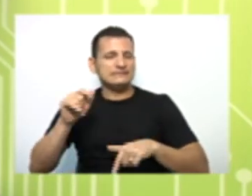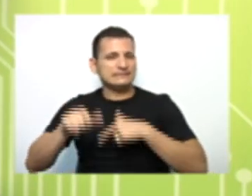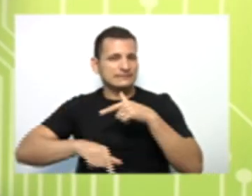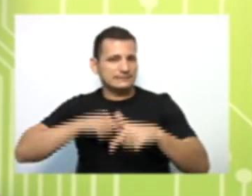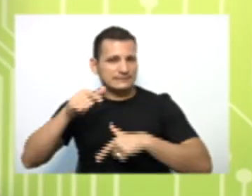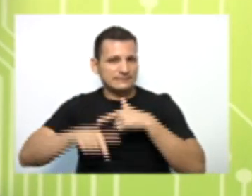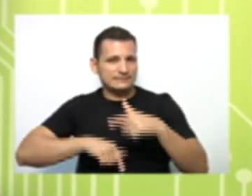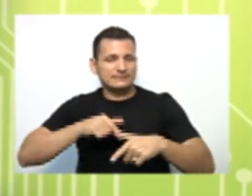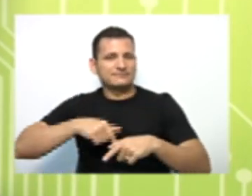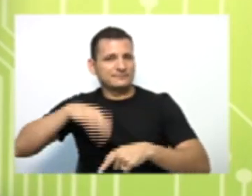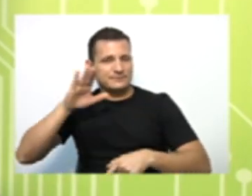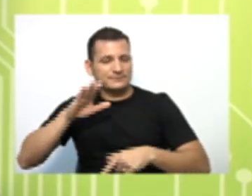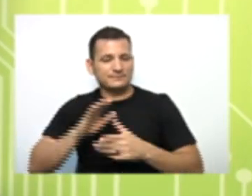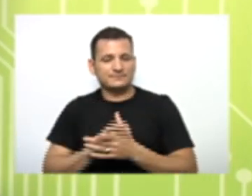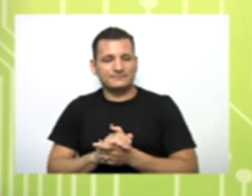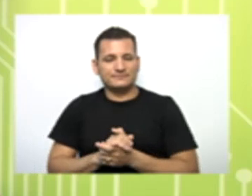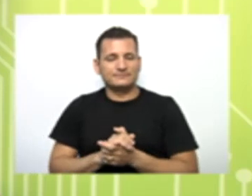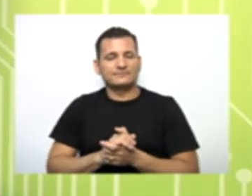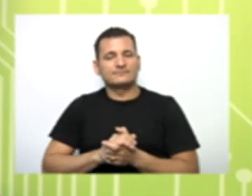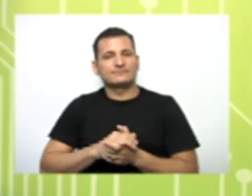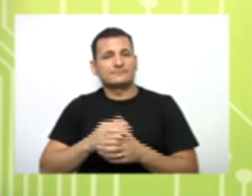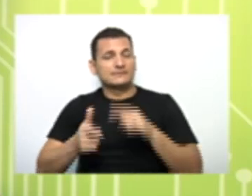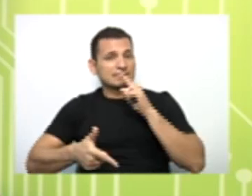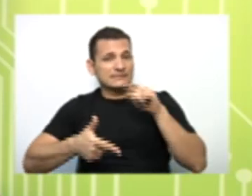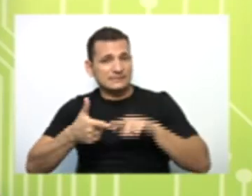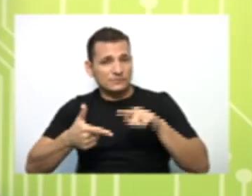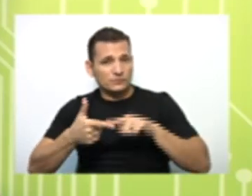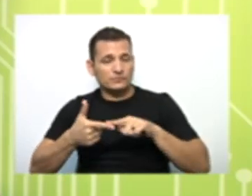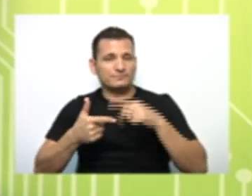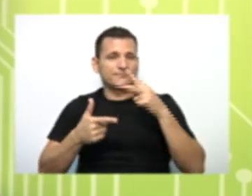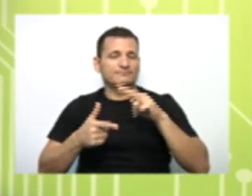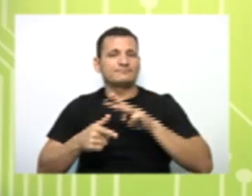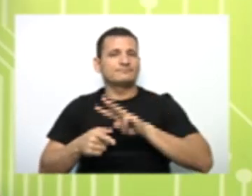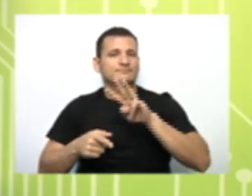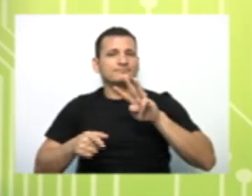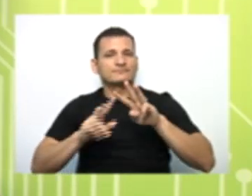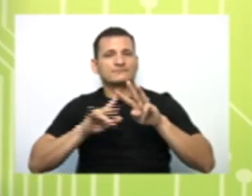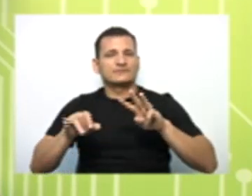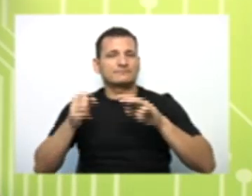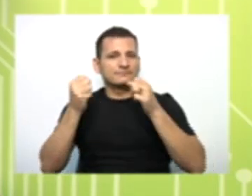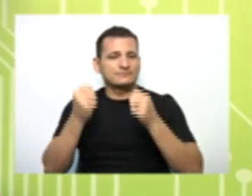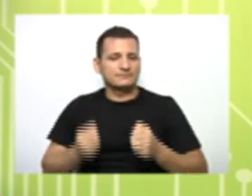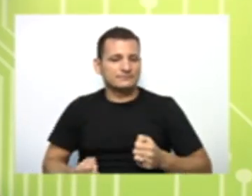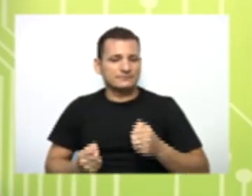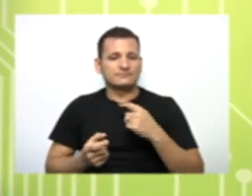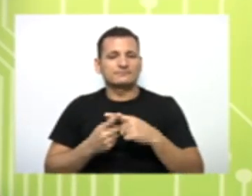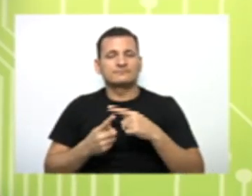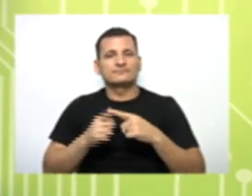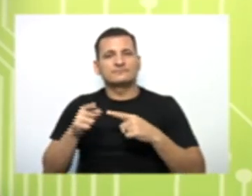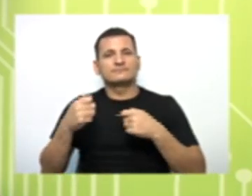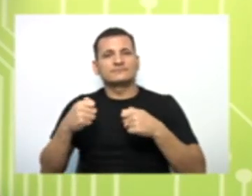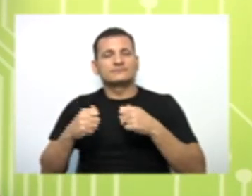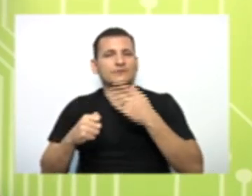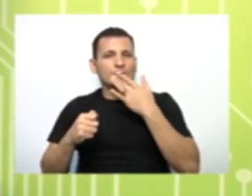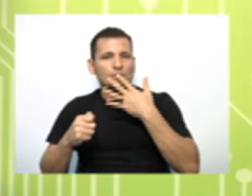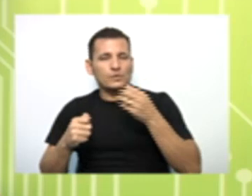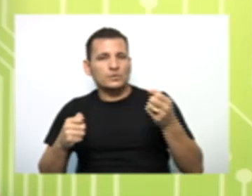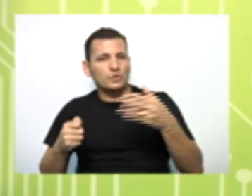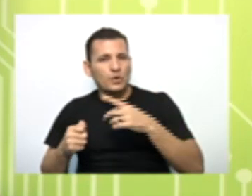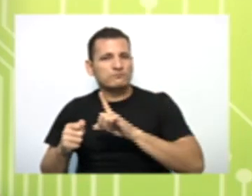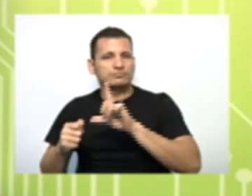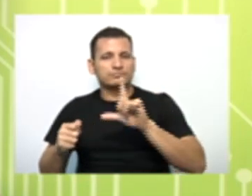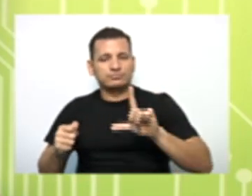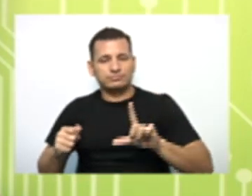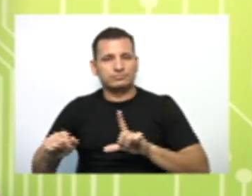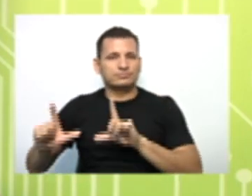trabalho para desenvolver e, segundo, o seu site vai ficar pesado, porque toda vez ele vai ter que carregar uma cor nova e